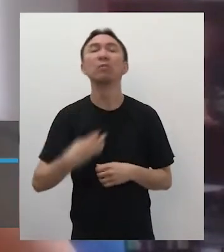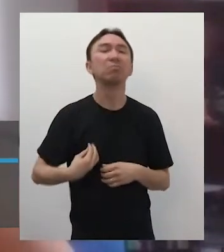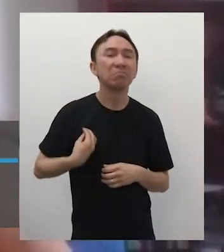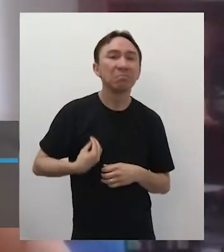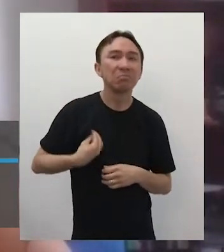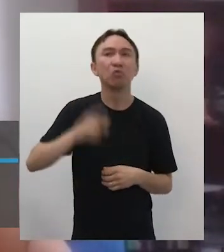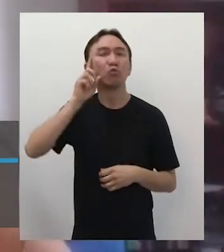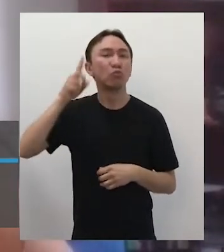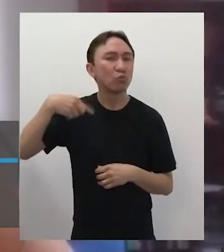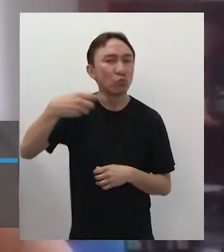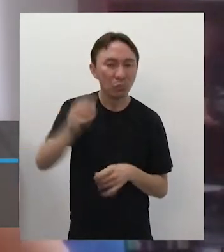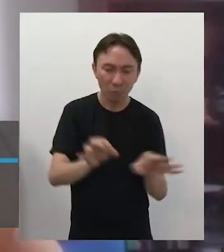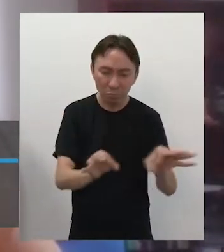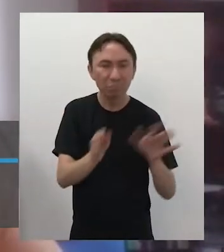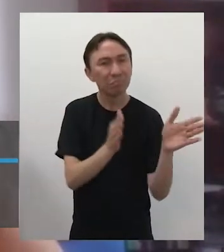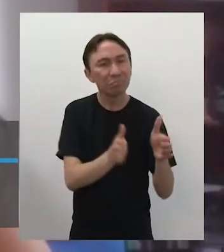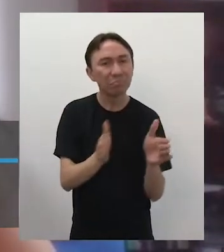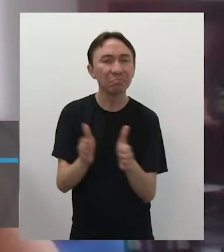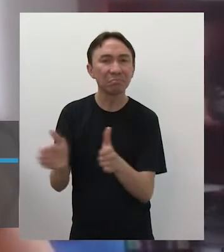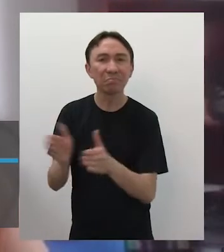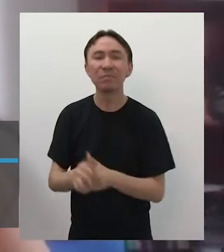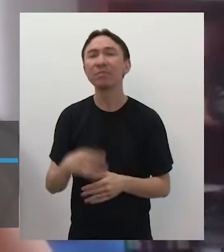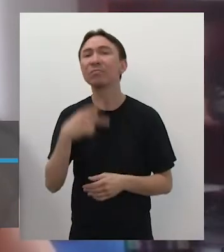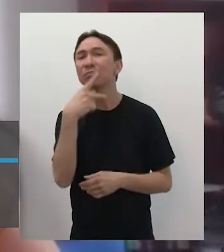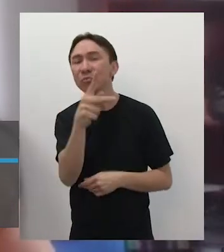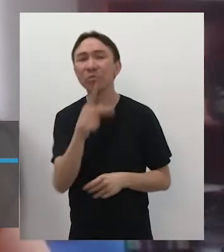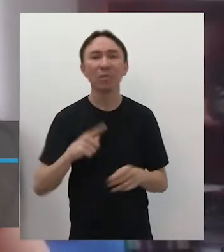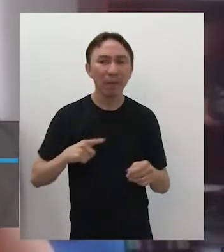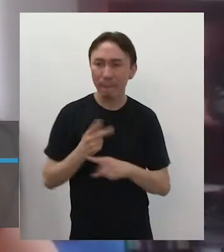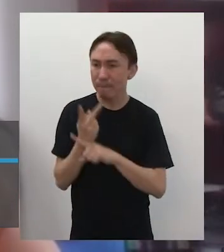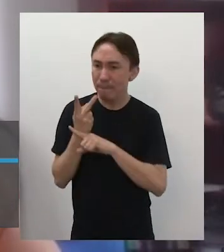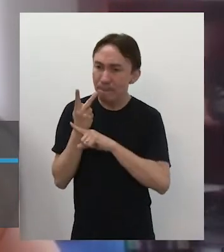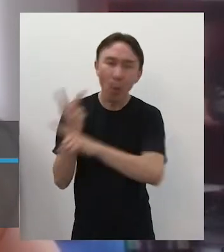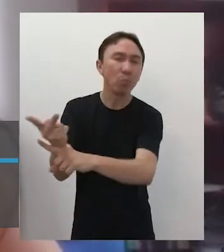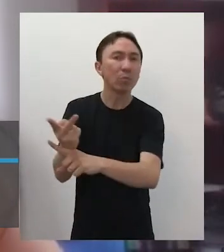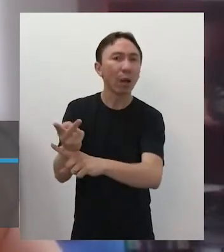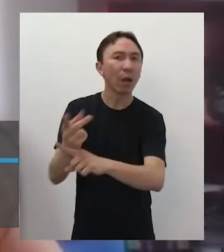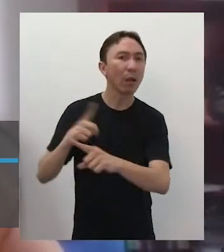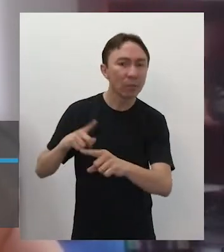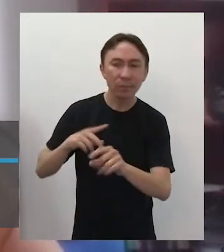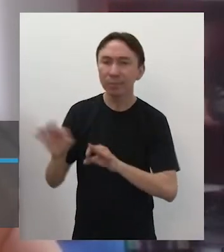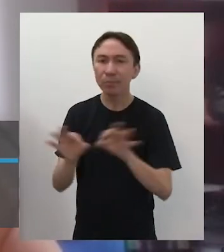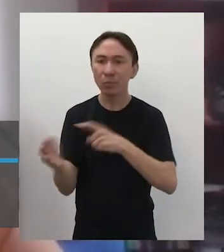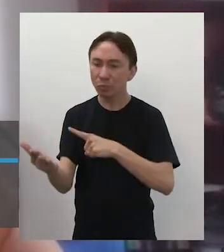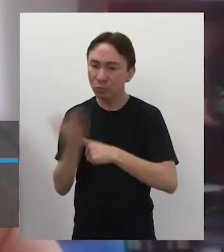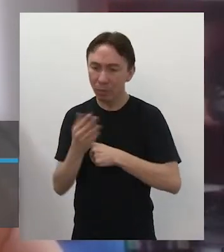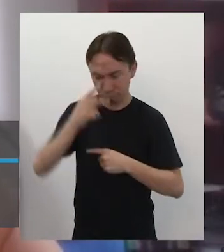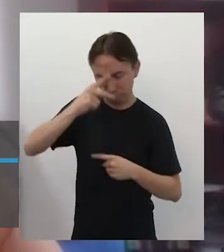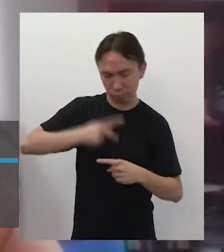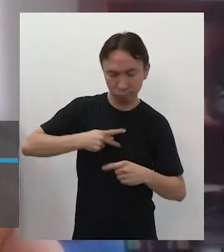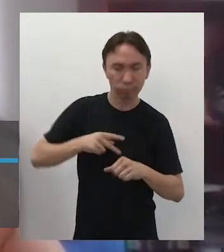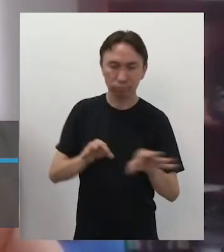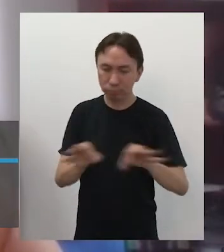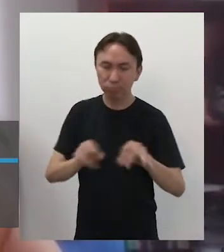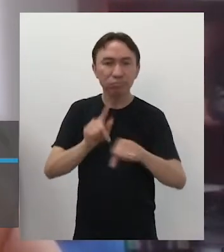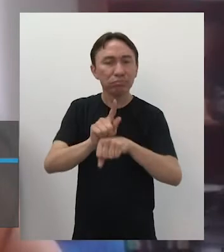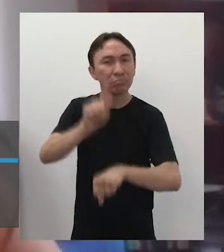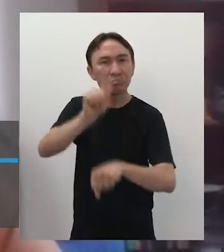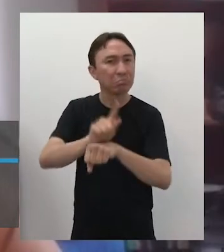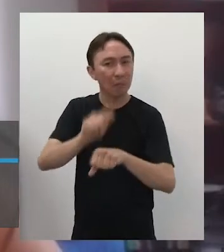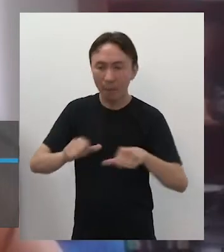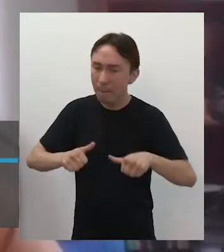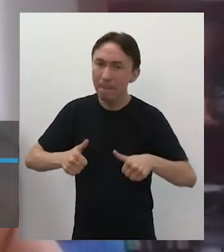Nossa, muito rica a fala da Simone. Muito obrigada, Simone, por compartilhar todas essas experiências,